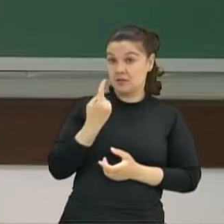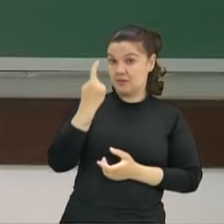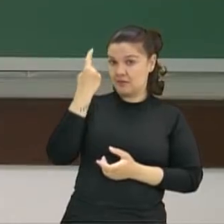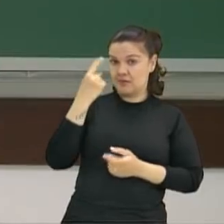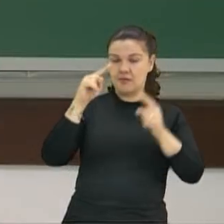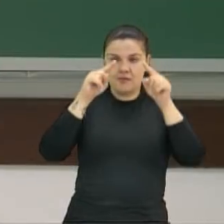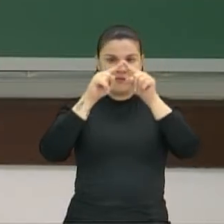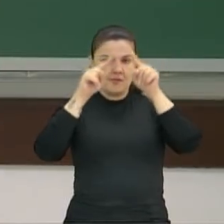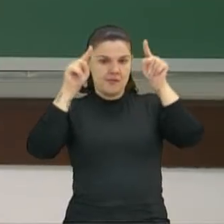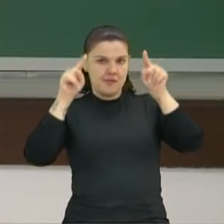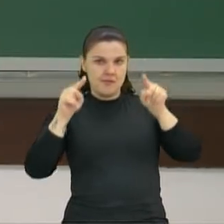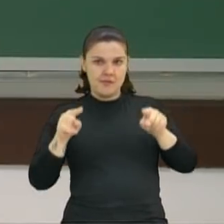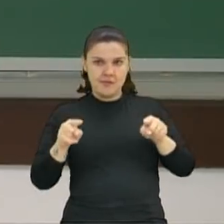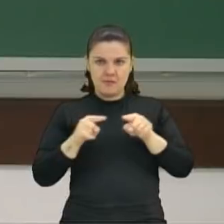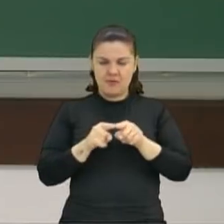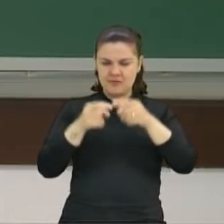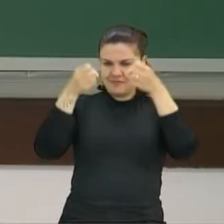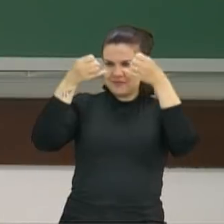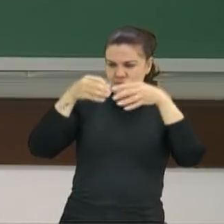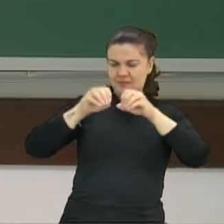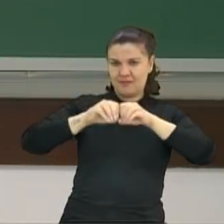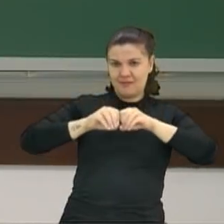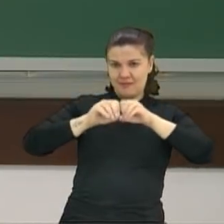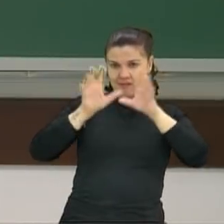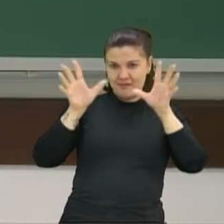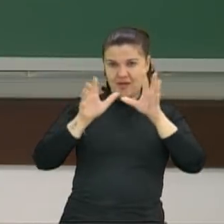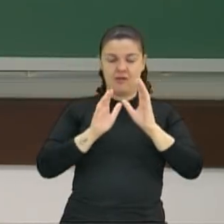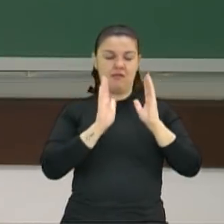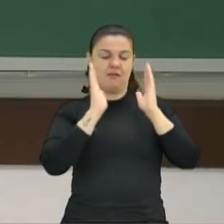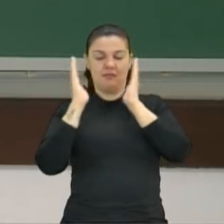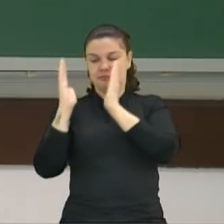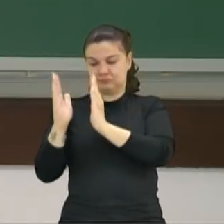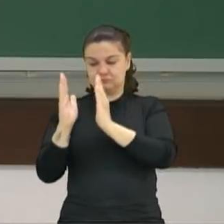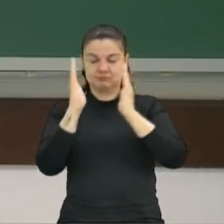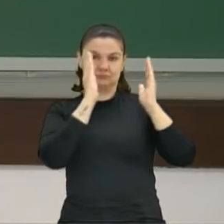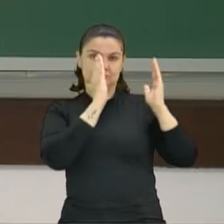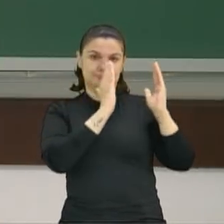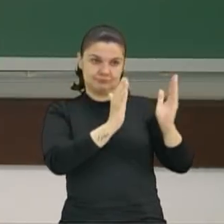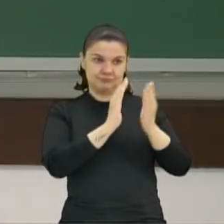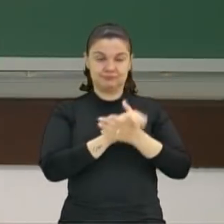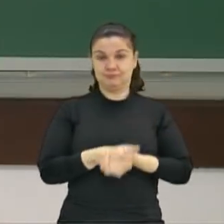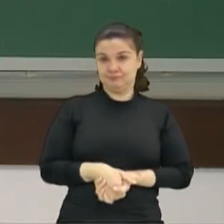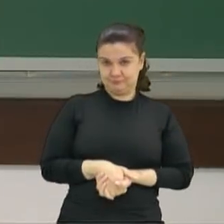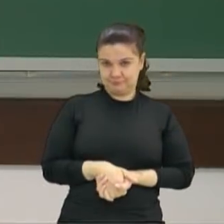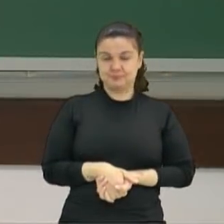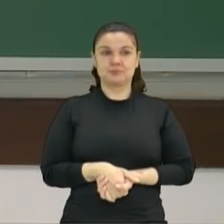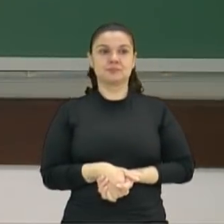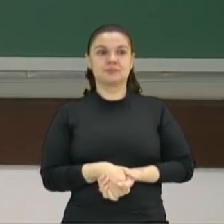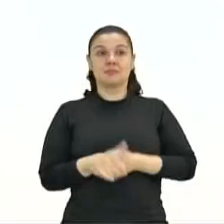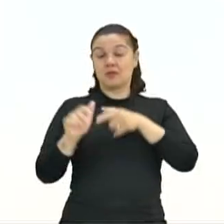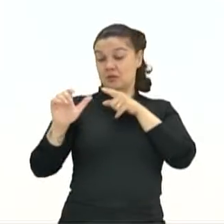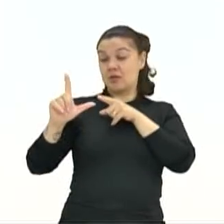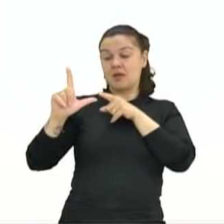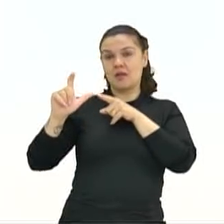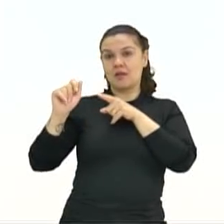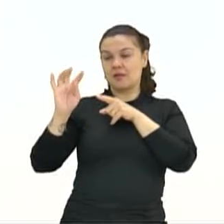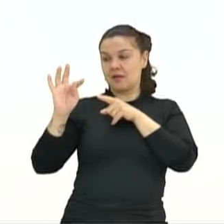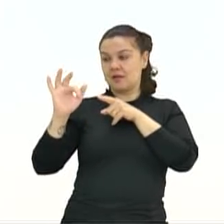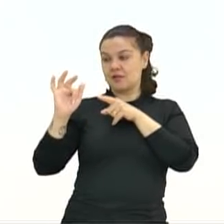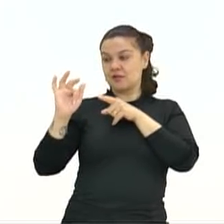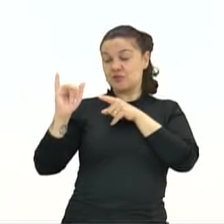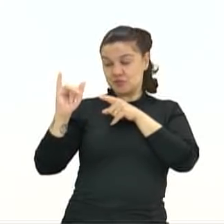um quadro em que vai exemplificar bem essa diferença de latifúndio e minifúndio. Então,